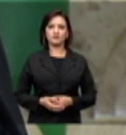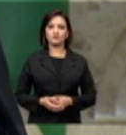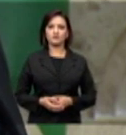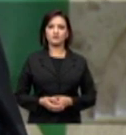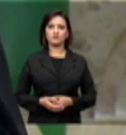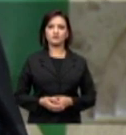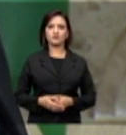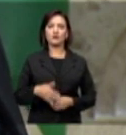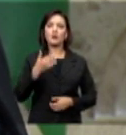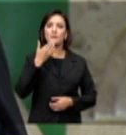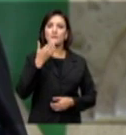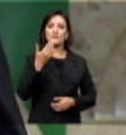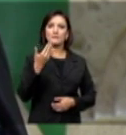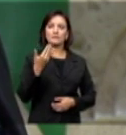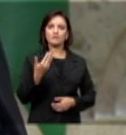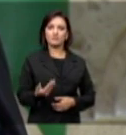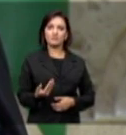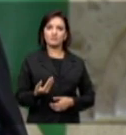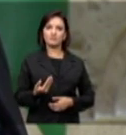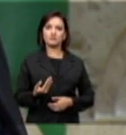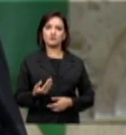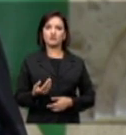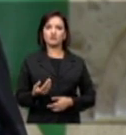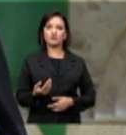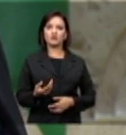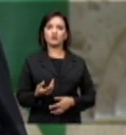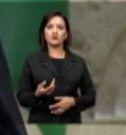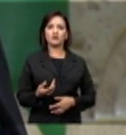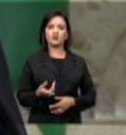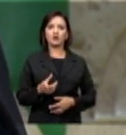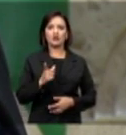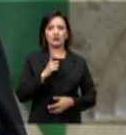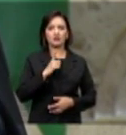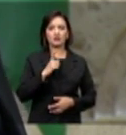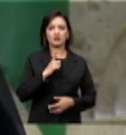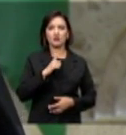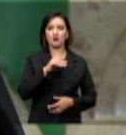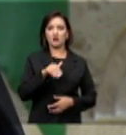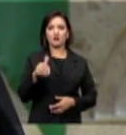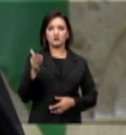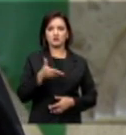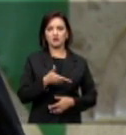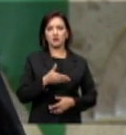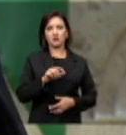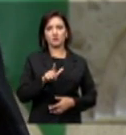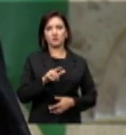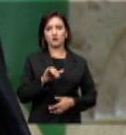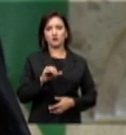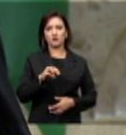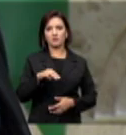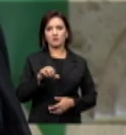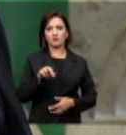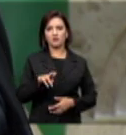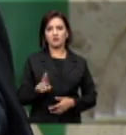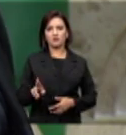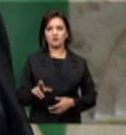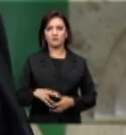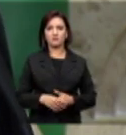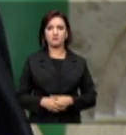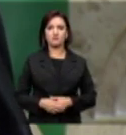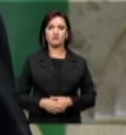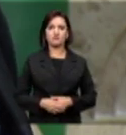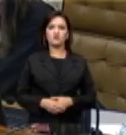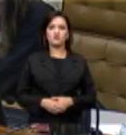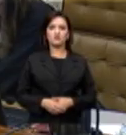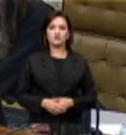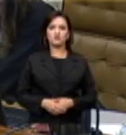a improcedência dos pedidos e que julgue prejudicado o pedido da liminar. É o quanto tenho para apresentar a Vossa Excelência.